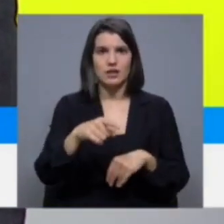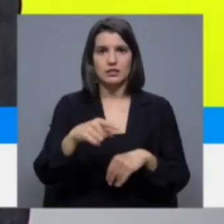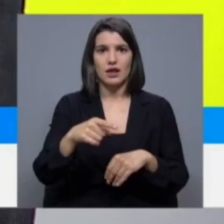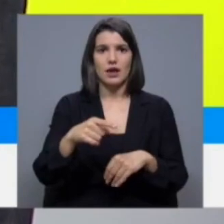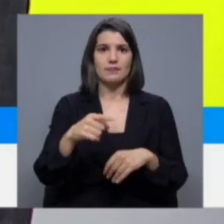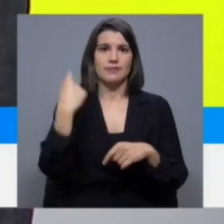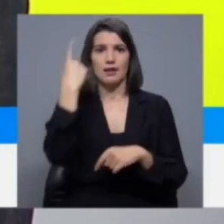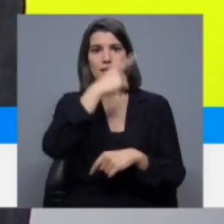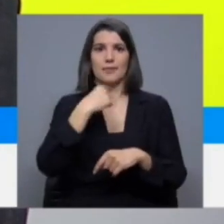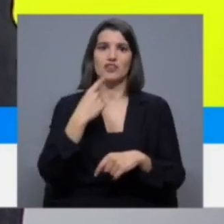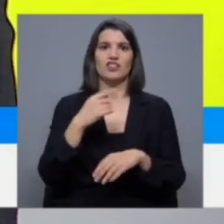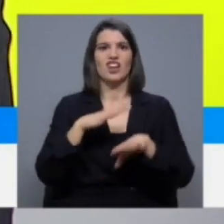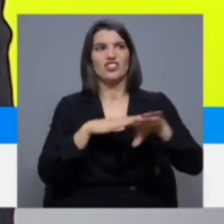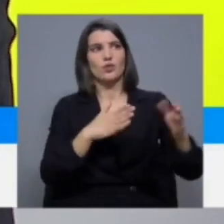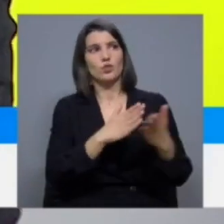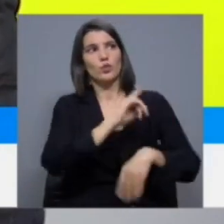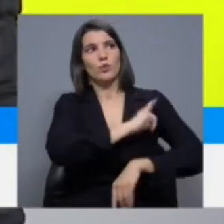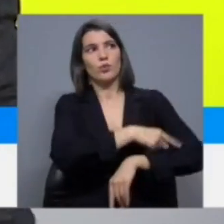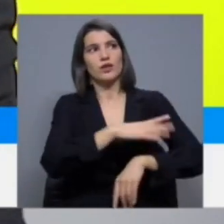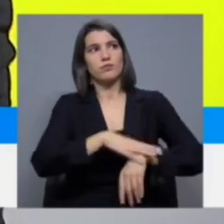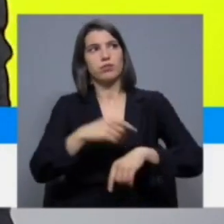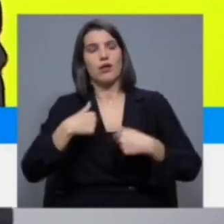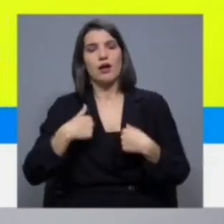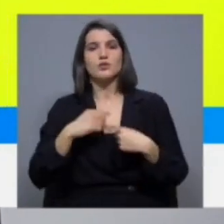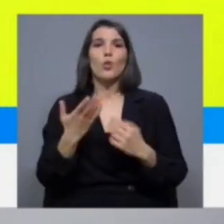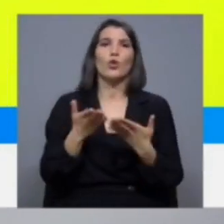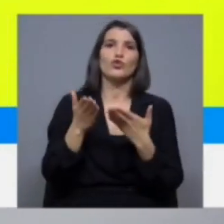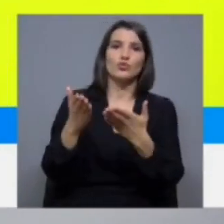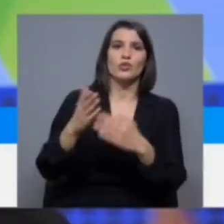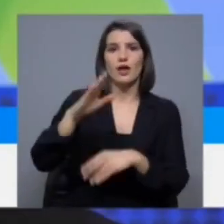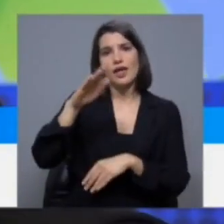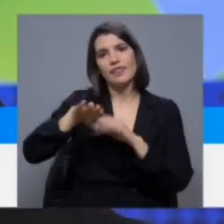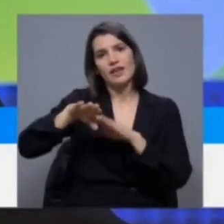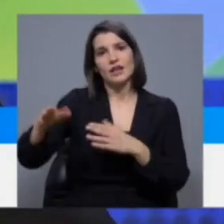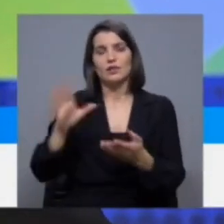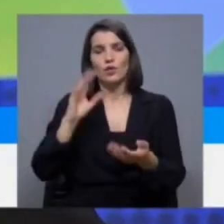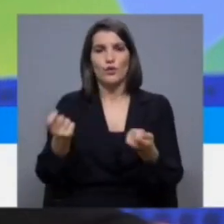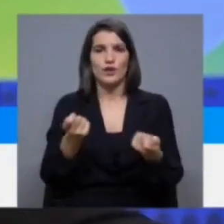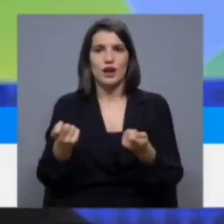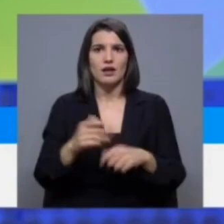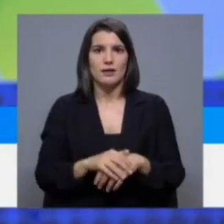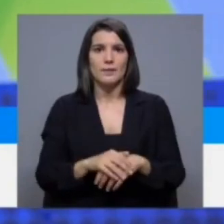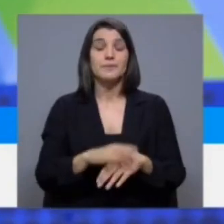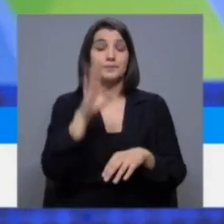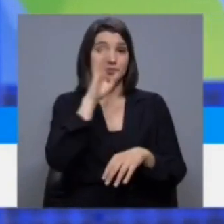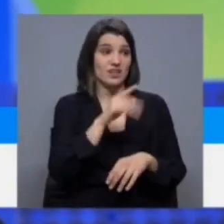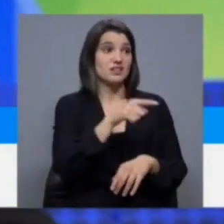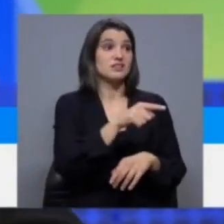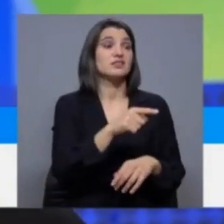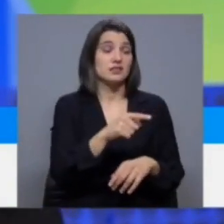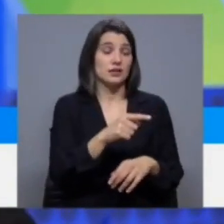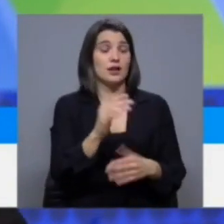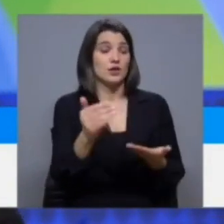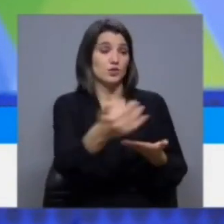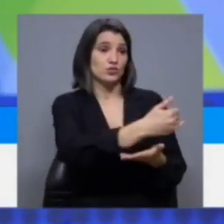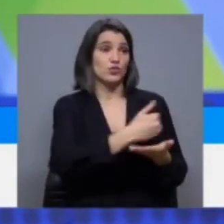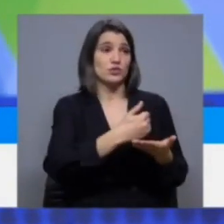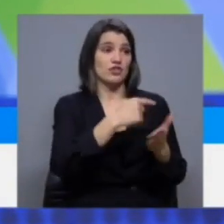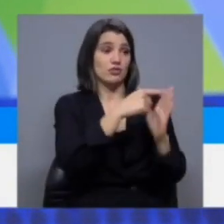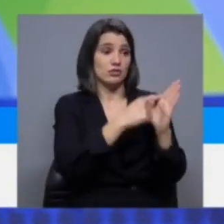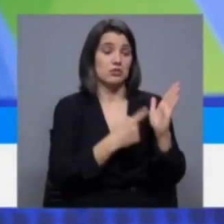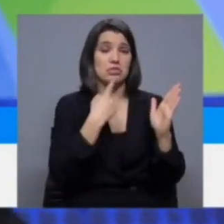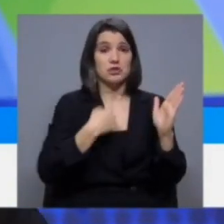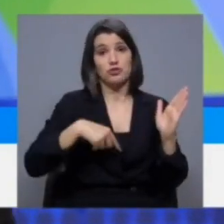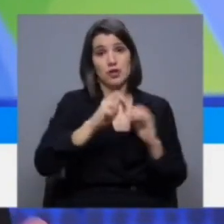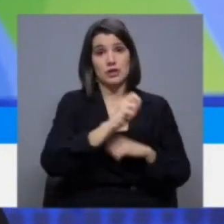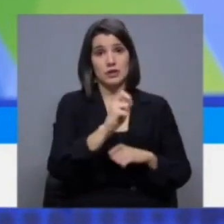anos ou seja de manter a esquerda no poder ou ajude verdade tivemos algumas sondagens não o que é a terceira força política nos